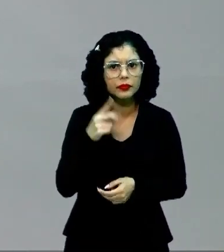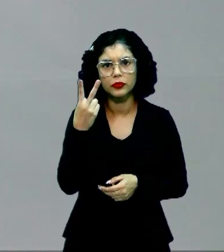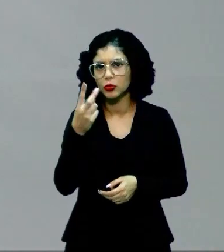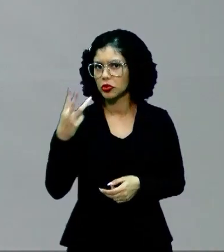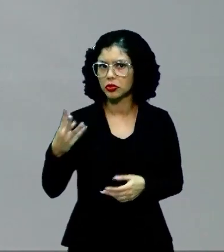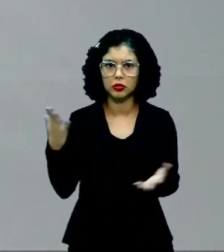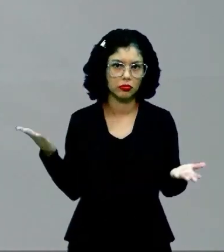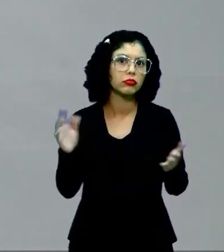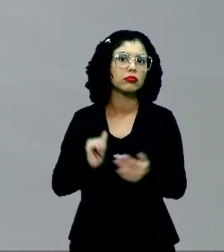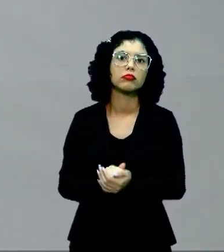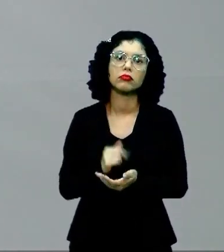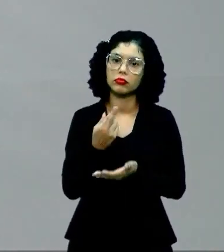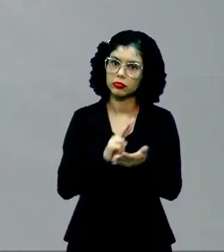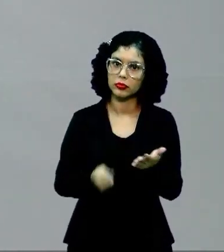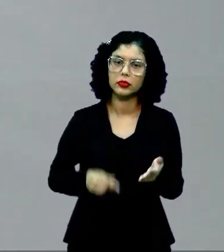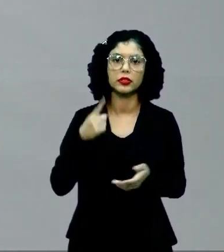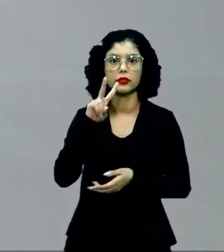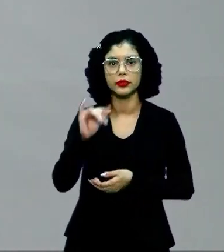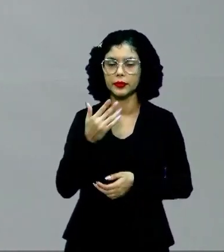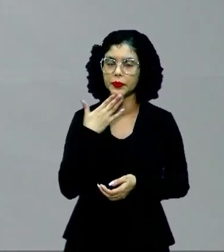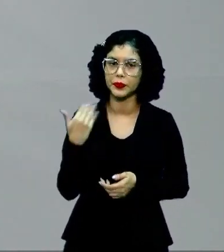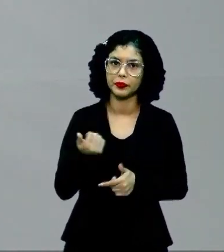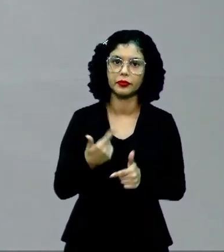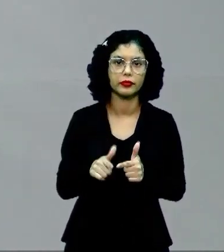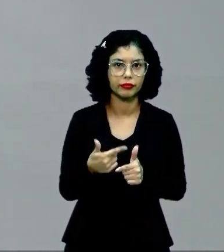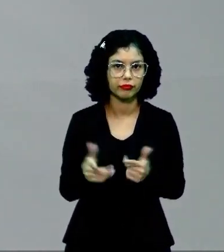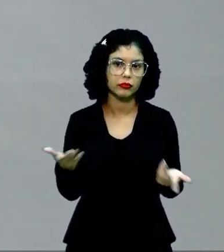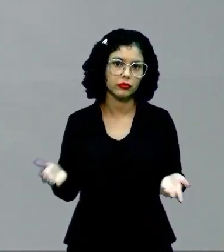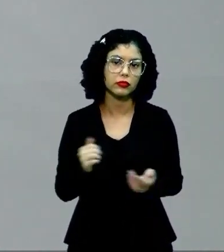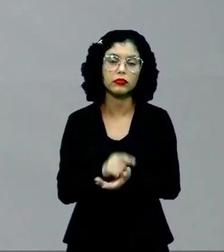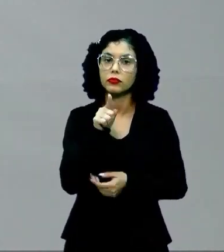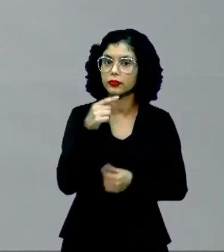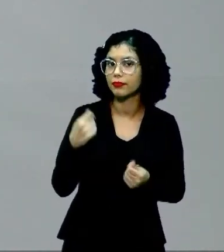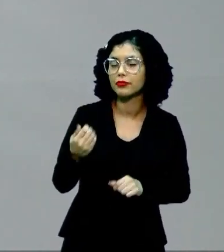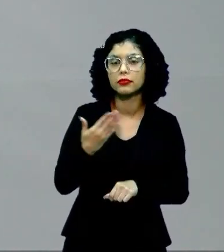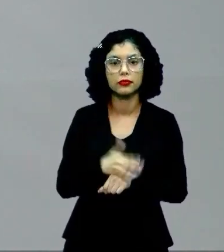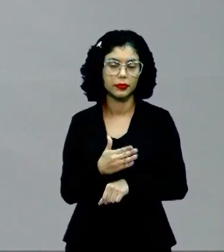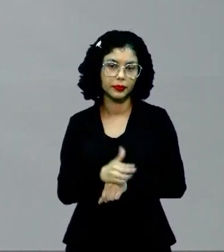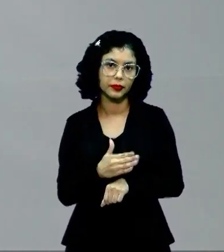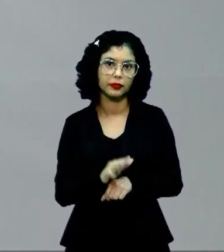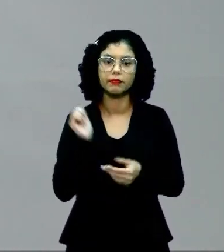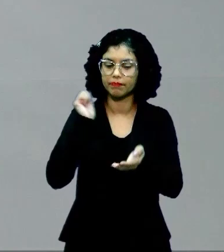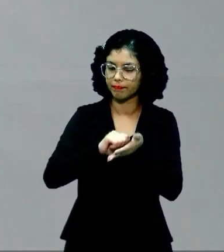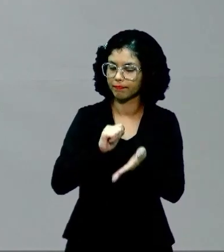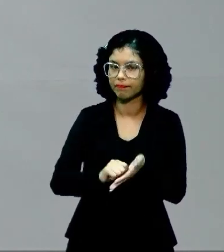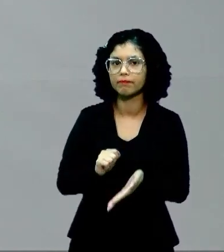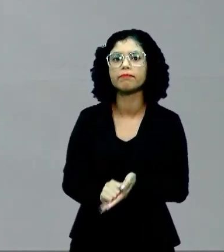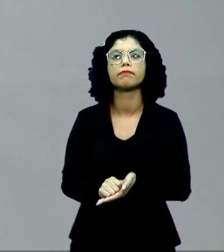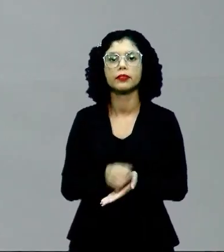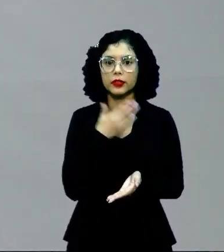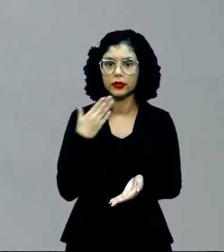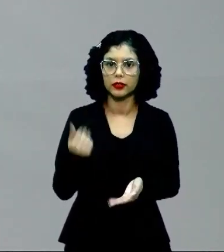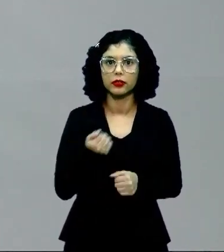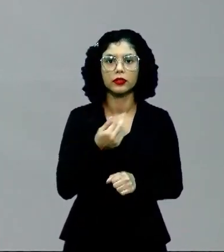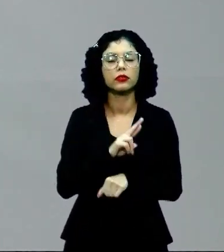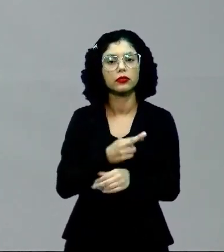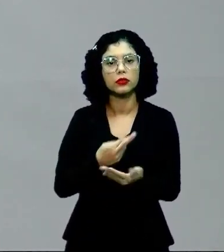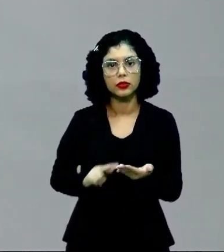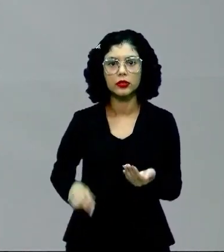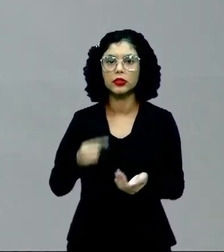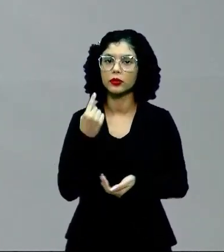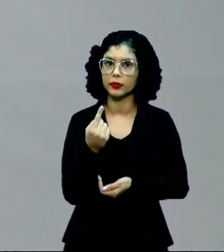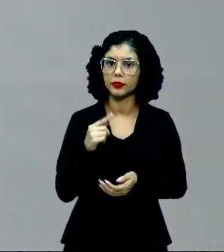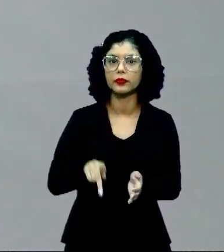2 aulas de redação vai resolver o seu problema. Você precisa treinar, você precisa escrever, de preferência, uma redação por